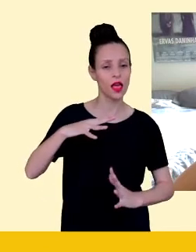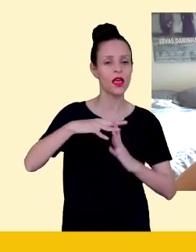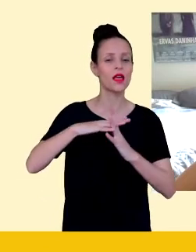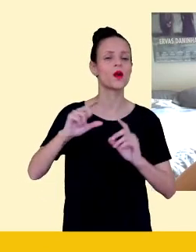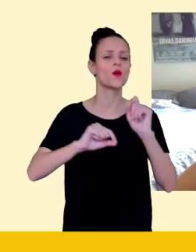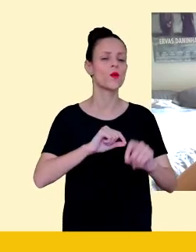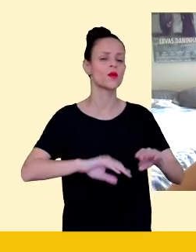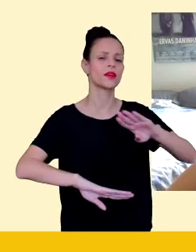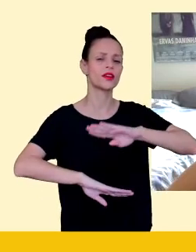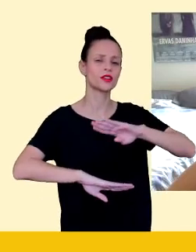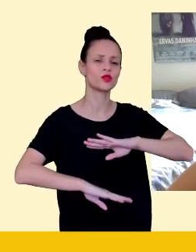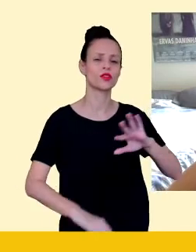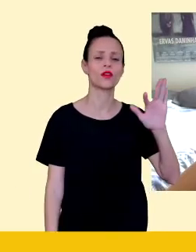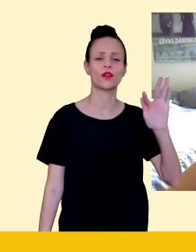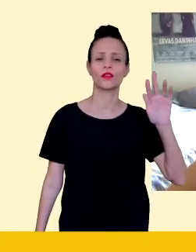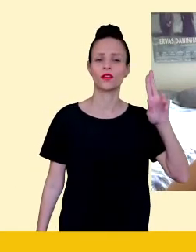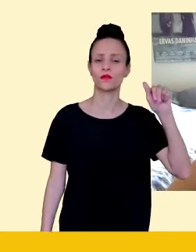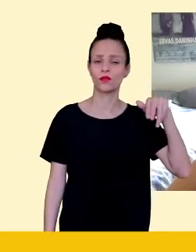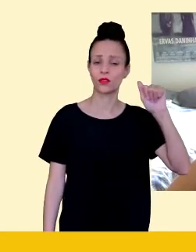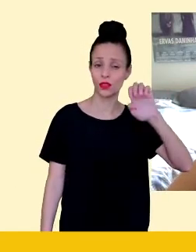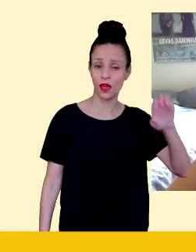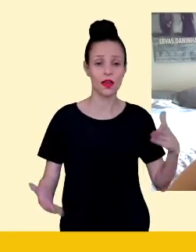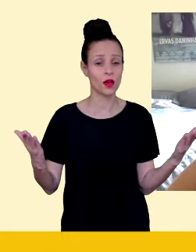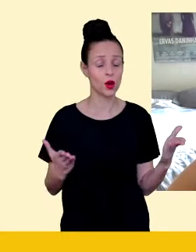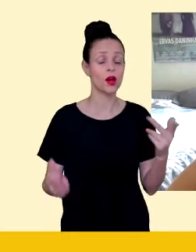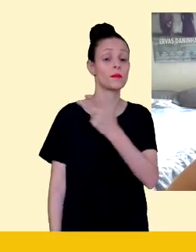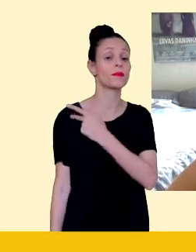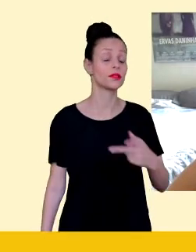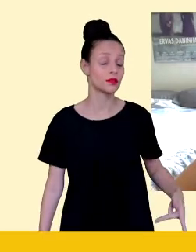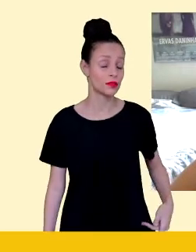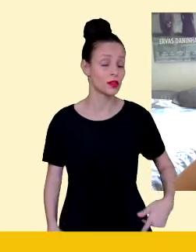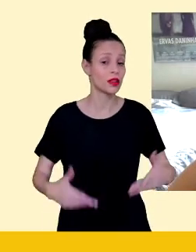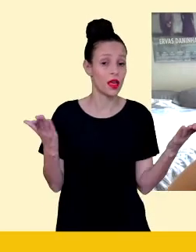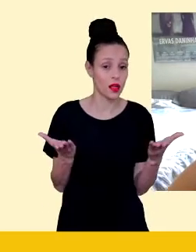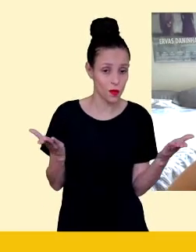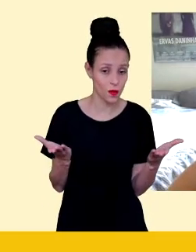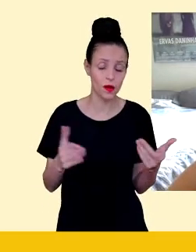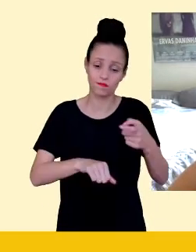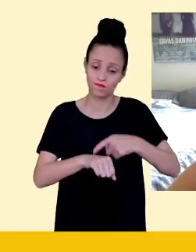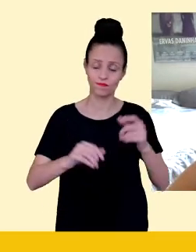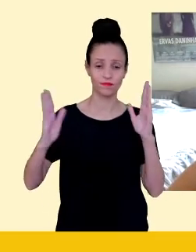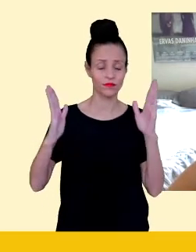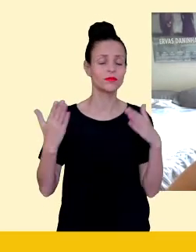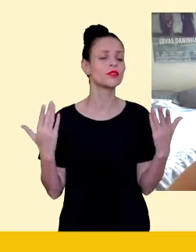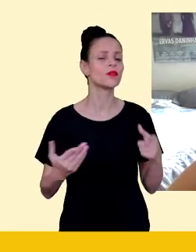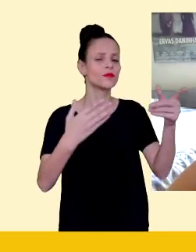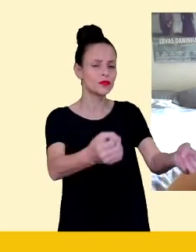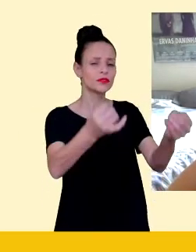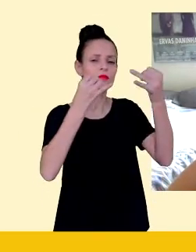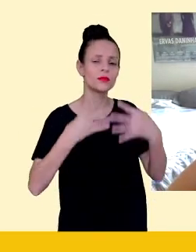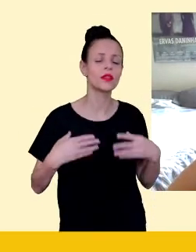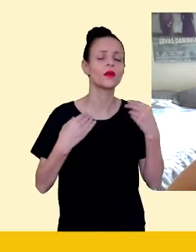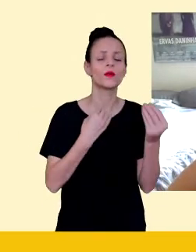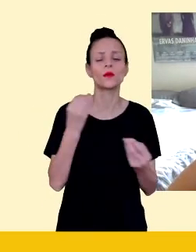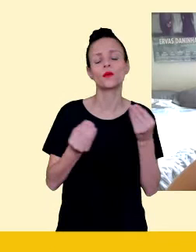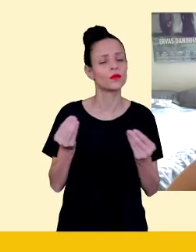esse atravessamento, né, de pensar qual que é a situação da FUNAI nesse momento, qual que é a situação da presidência da República nesse momento. E aí eu gostaria de ouvir